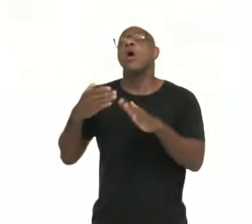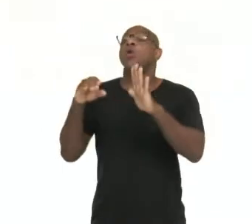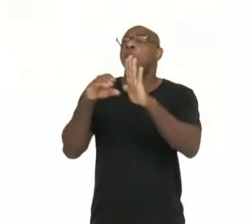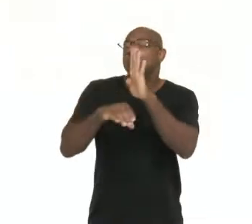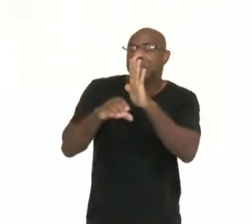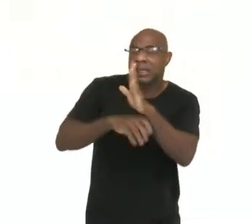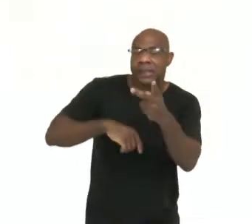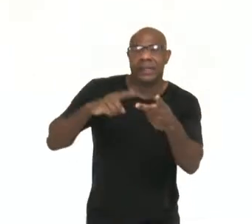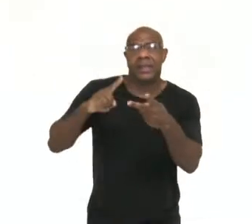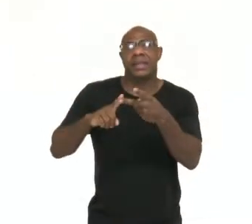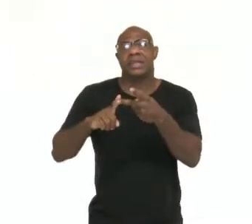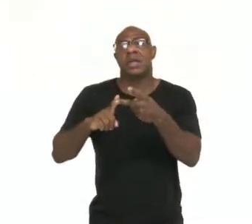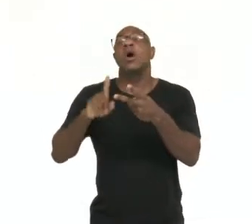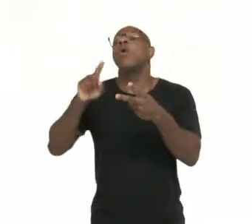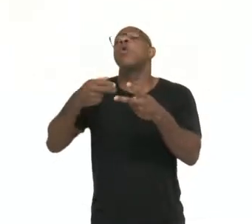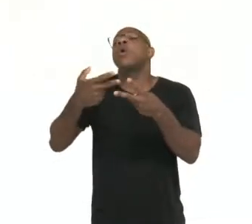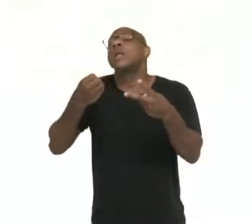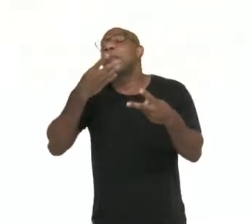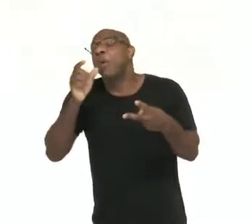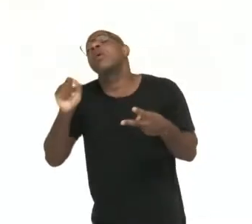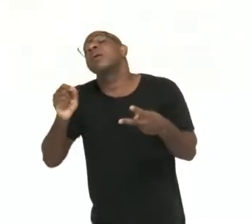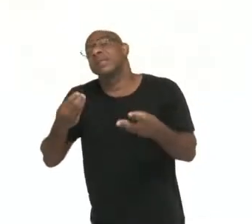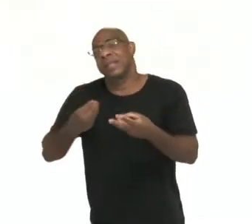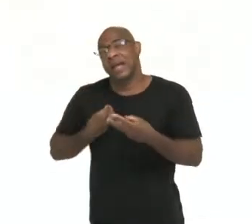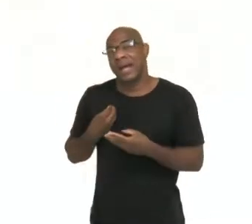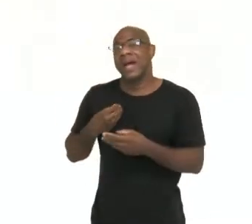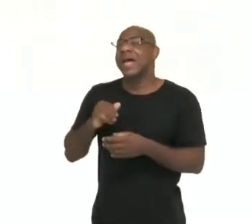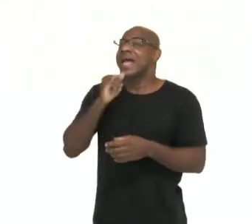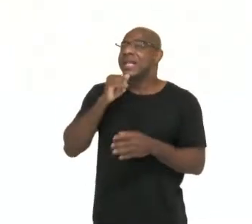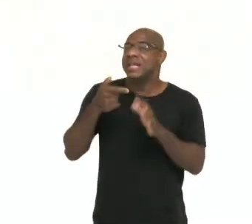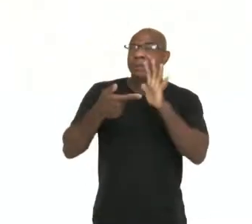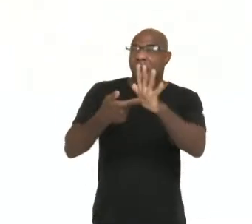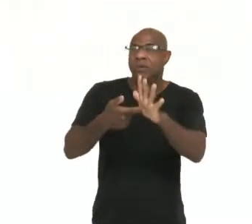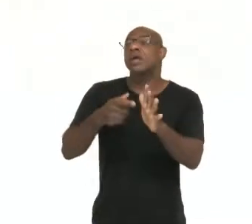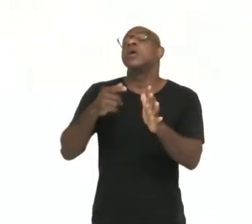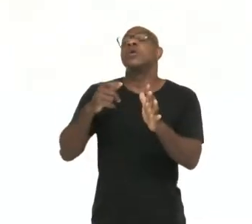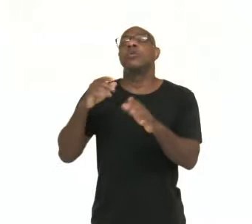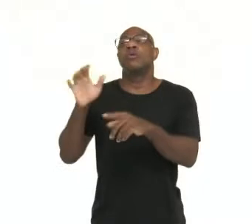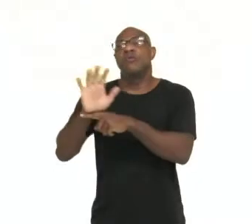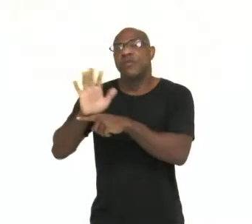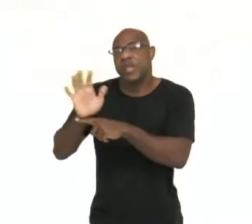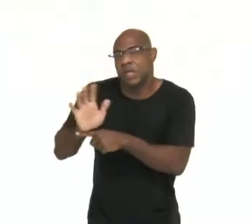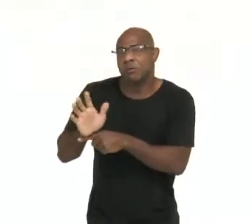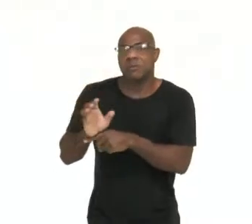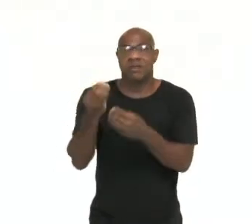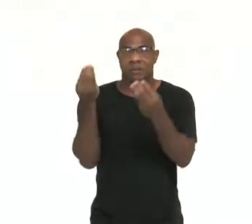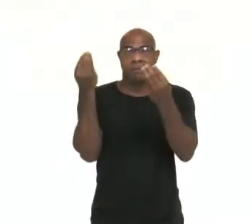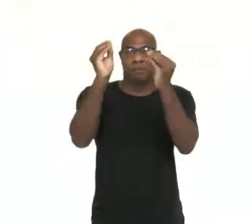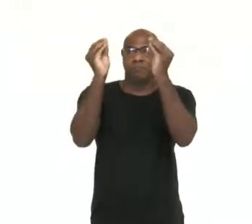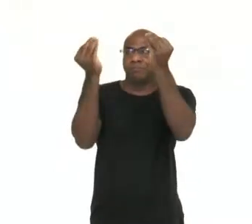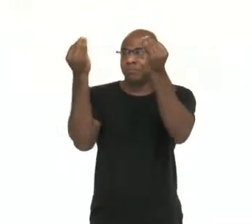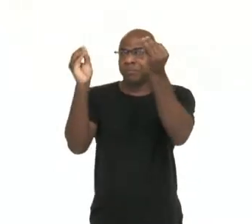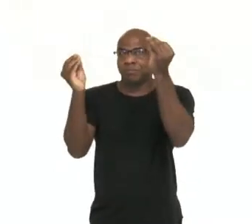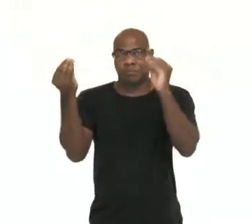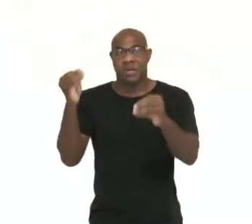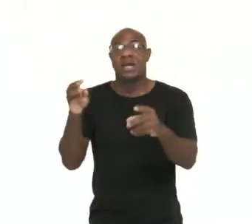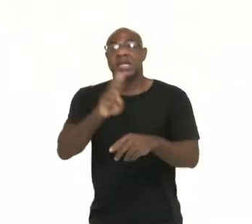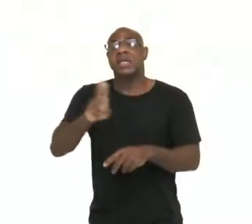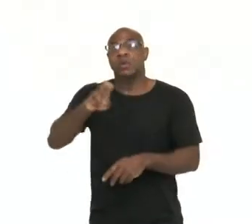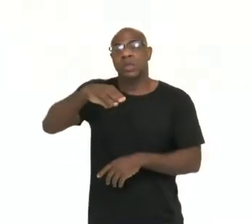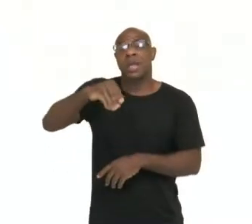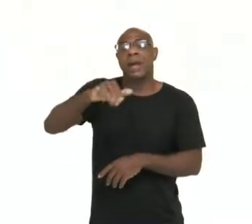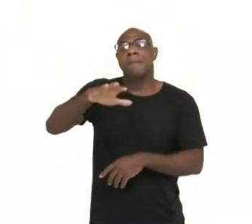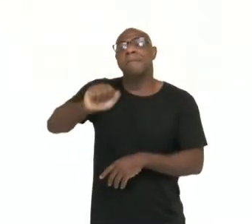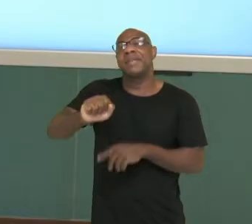conceito, benefício, exemplo de filme, clipe ou vídeo que faz o uso de mímica para